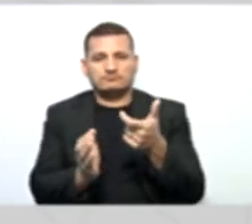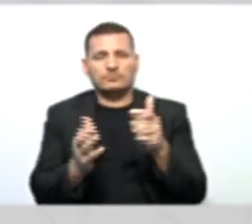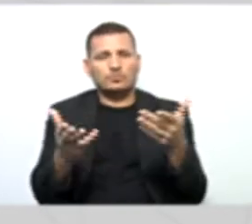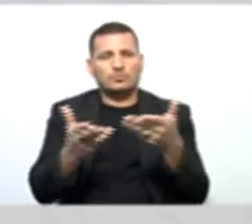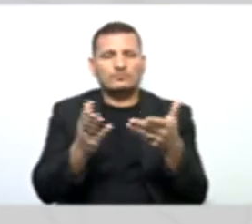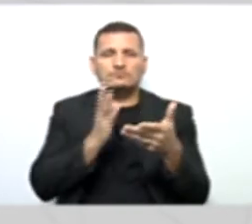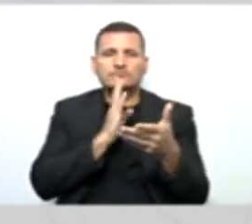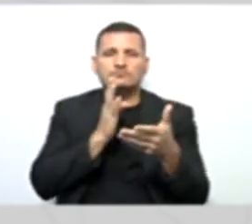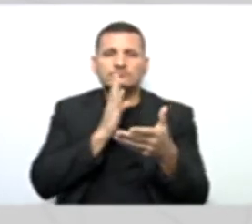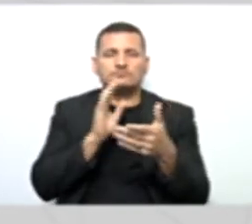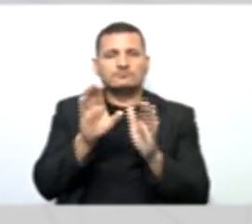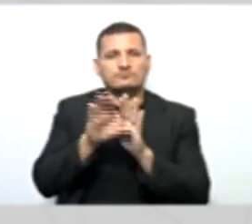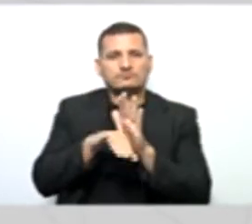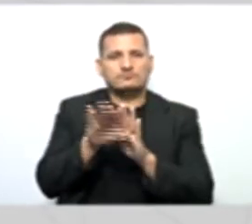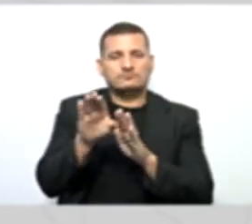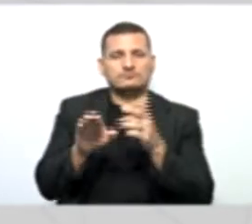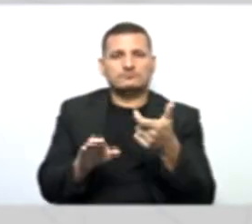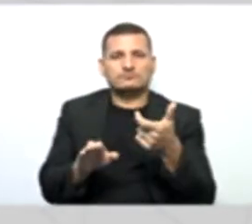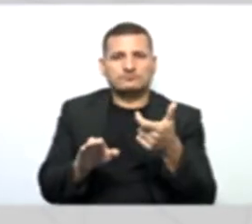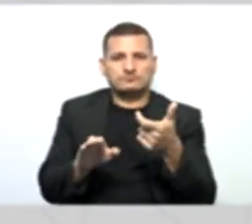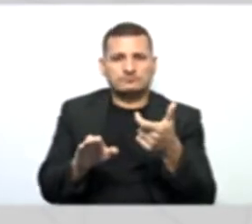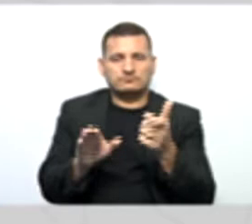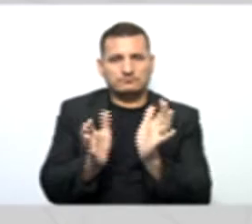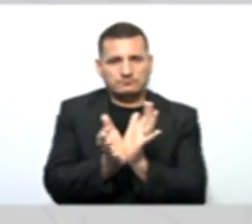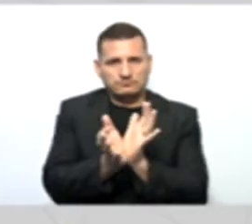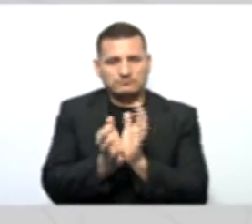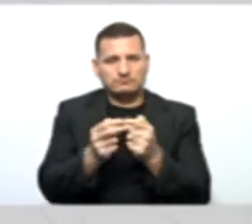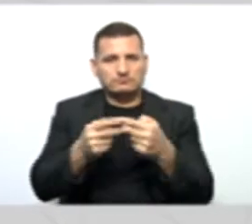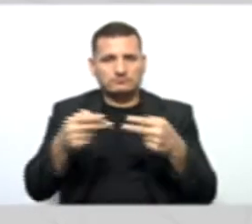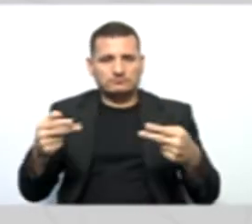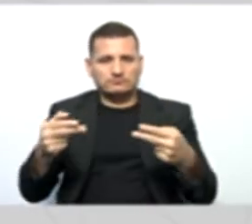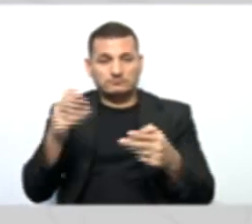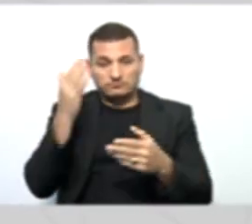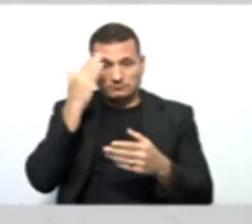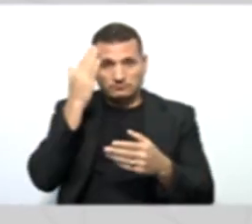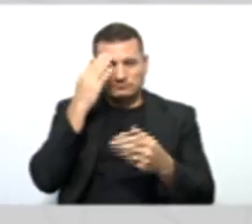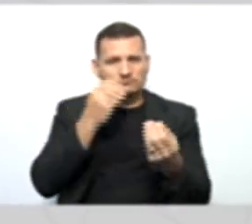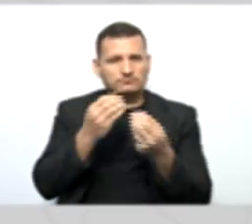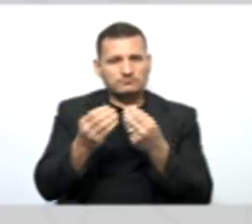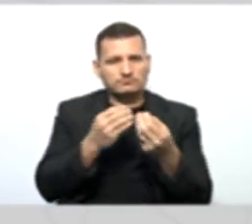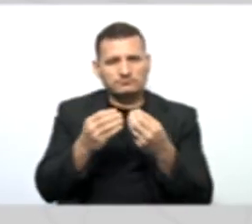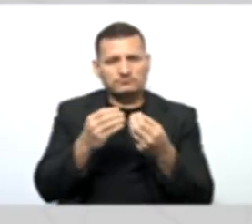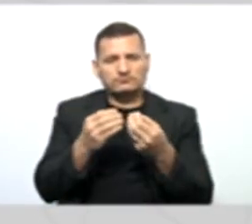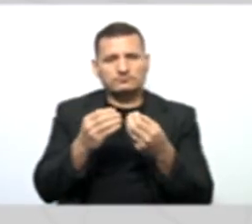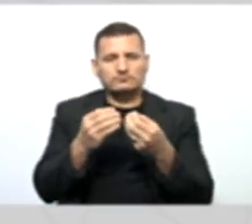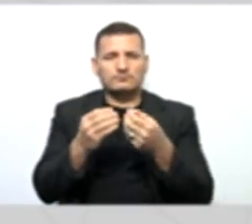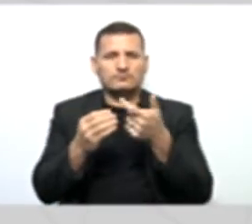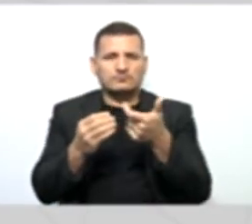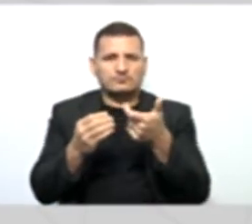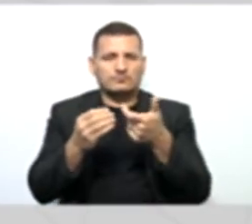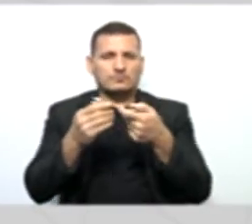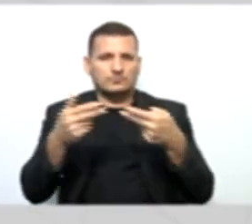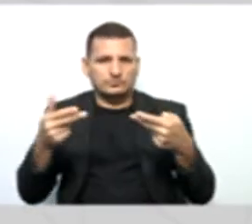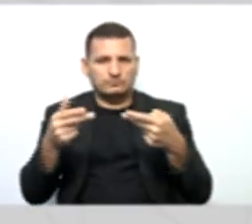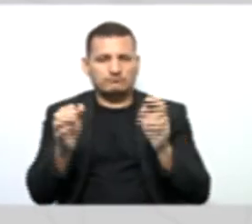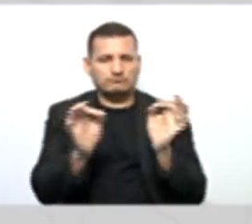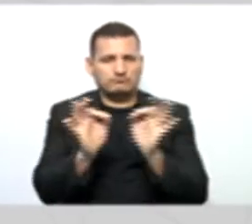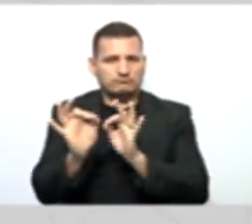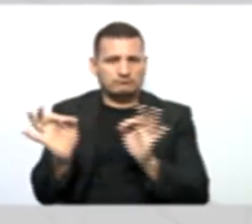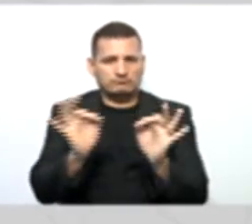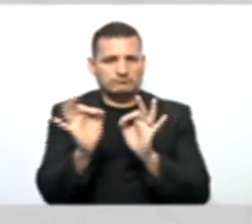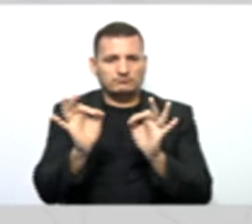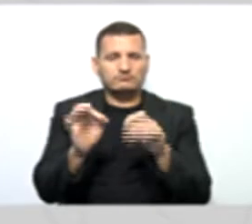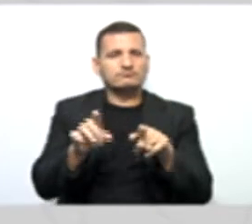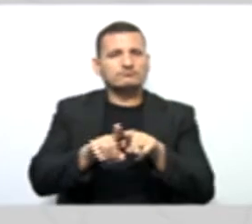e objetos, compreender os fundamentos sobre instanciação de objetos, criar um método construtor dentro dos